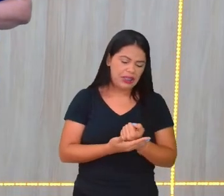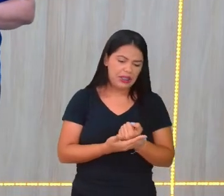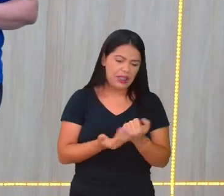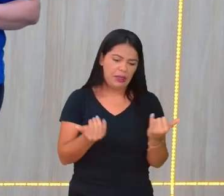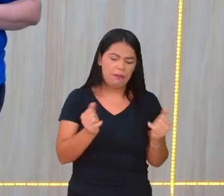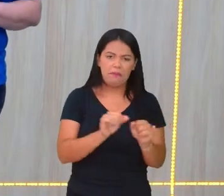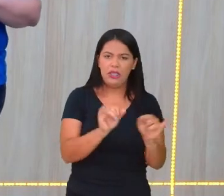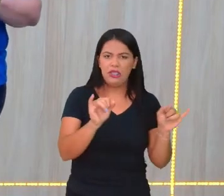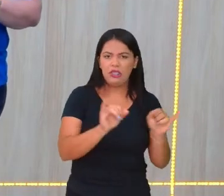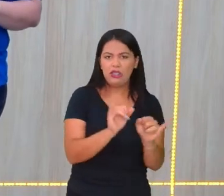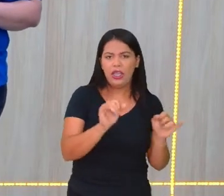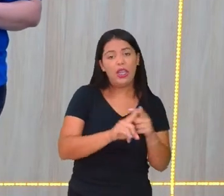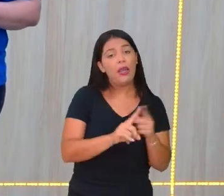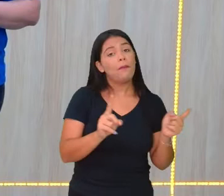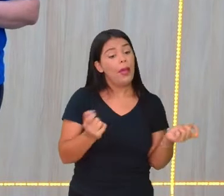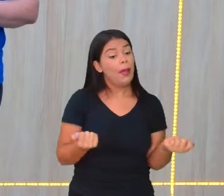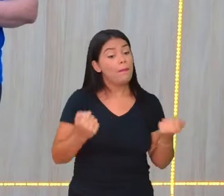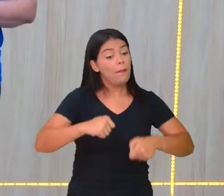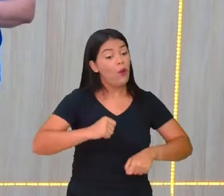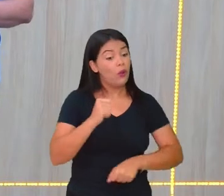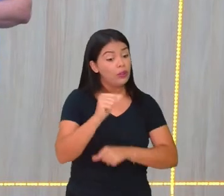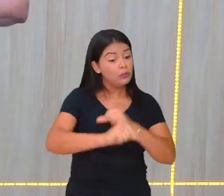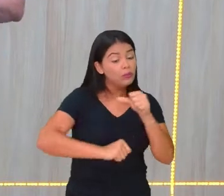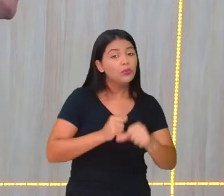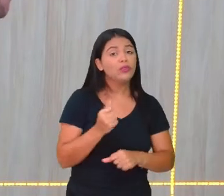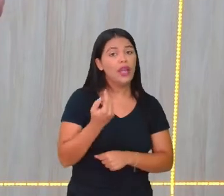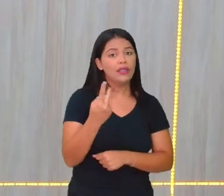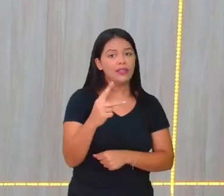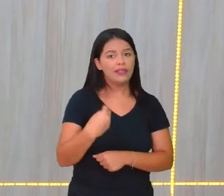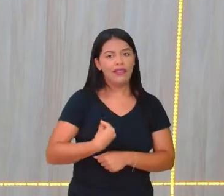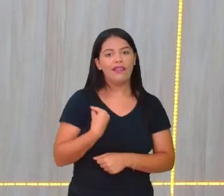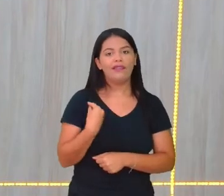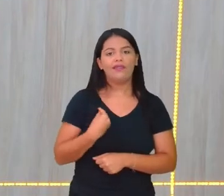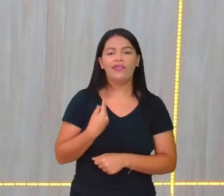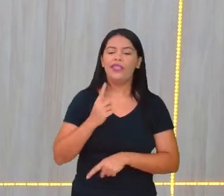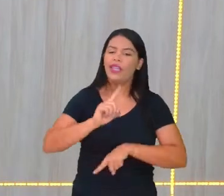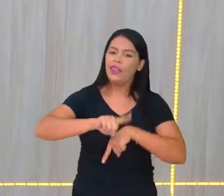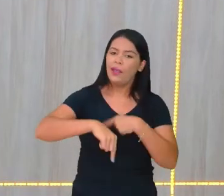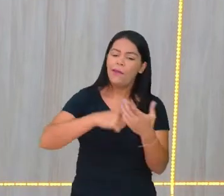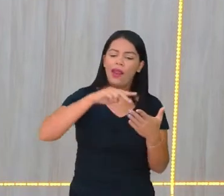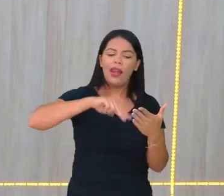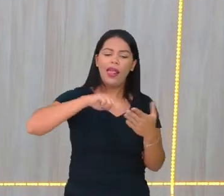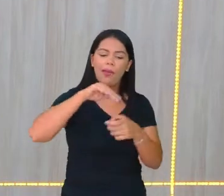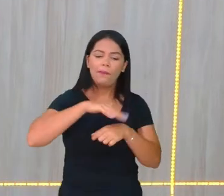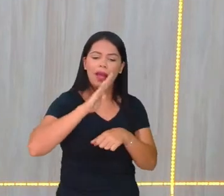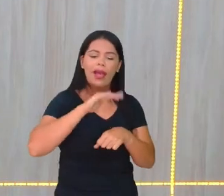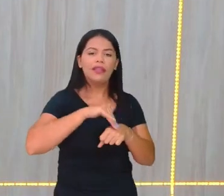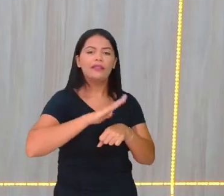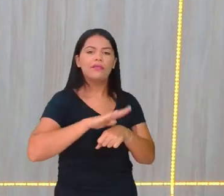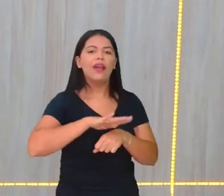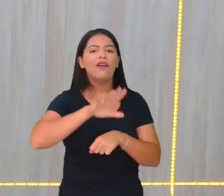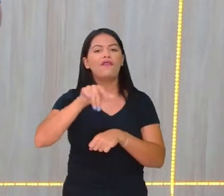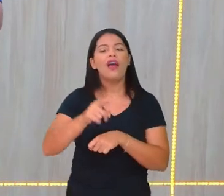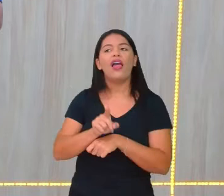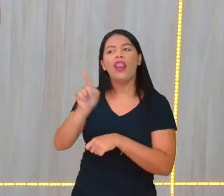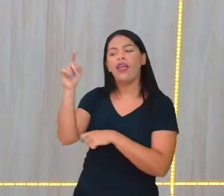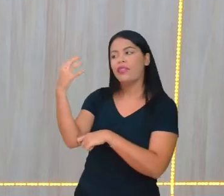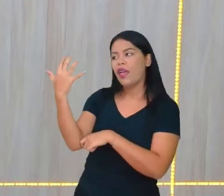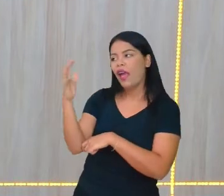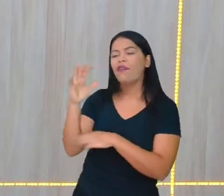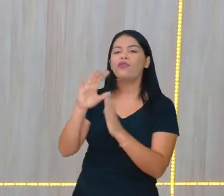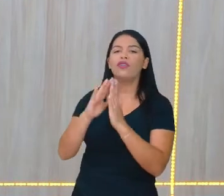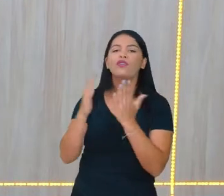sua vida. Então, cada dia lê um pouco mais, escolhe um livro lá na árvore do livro, começa a ler. E